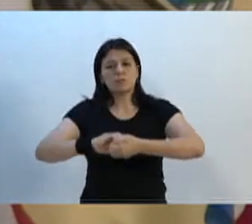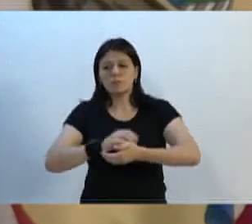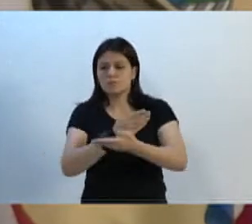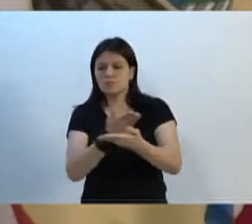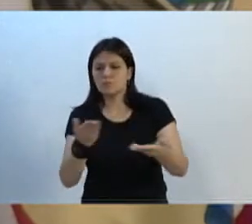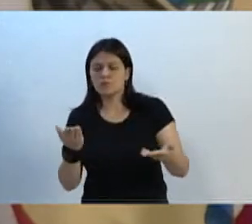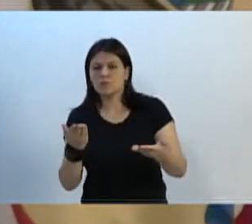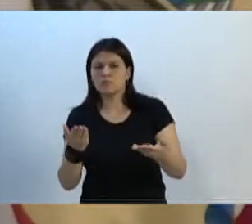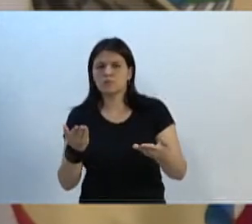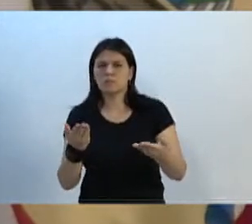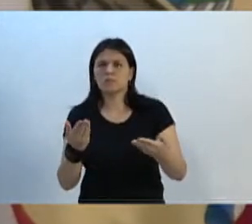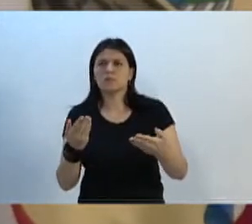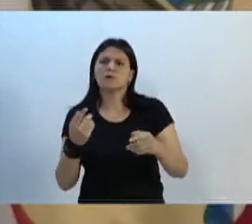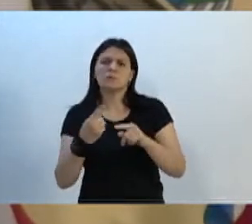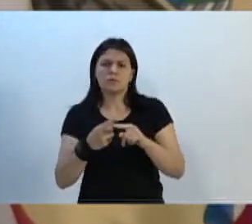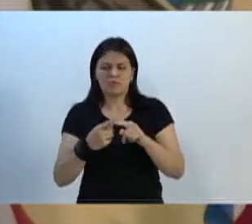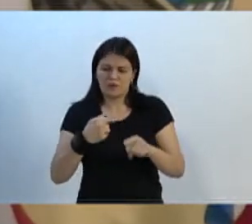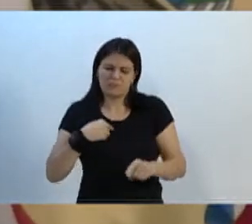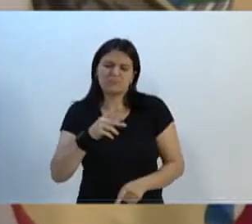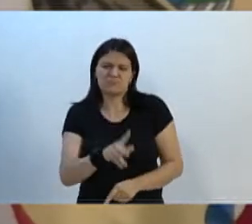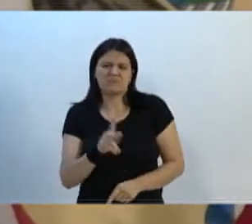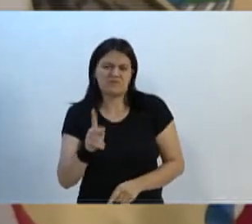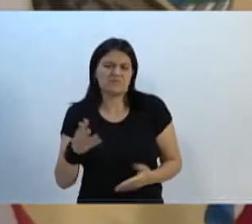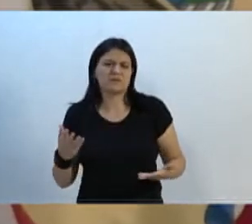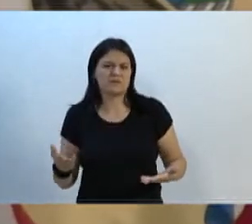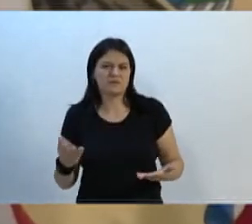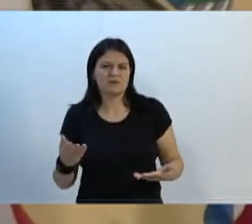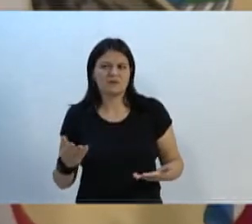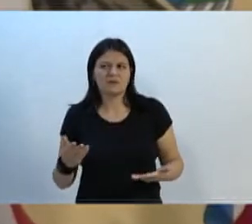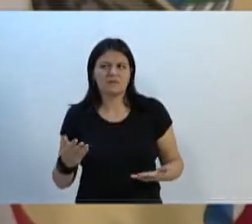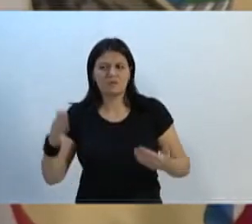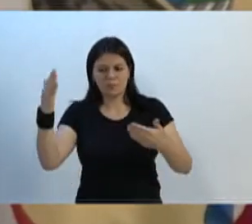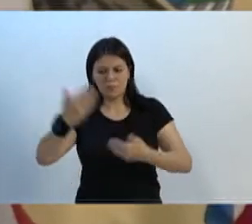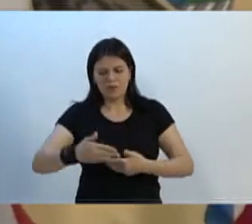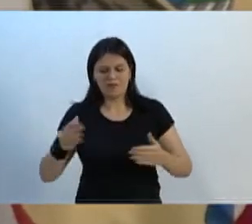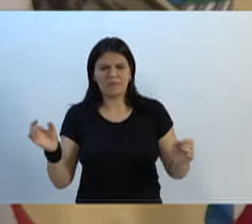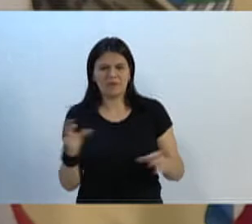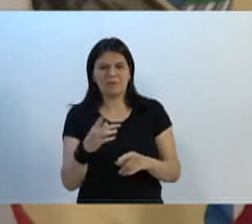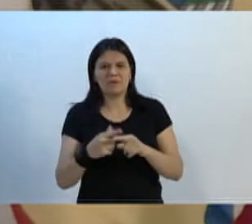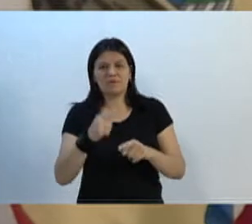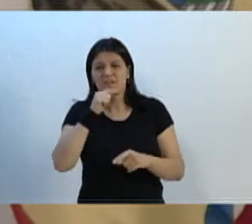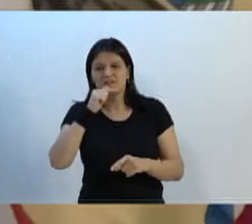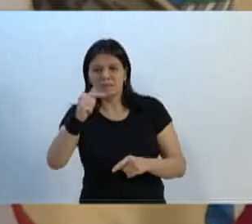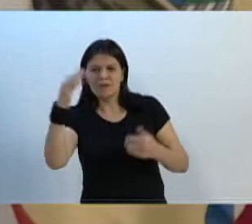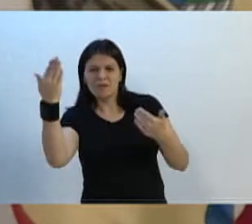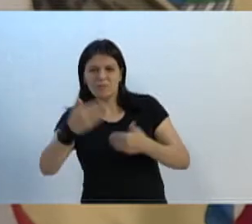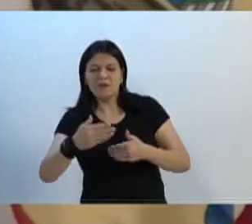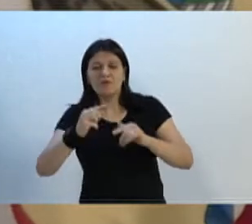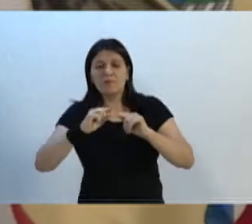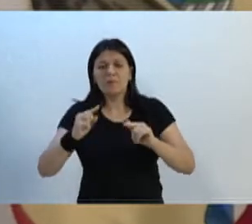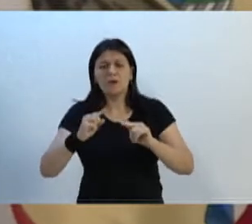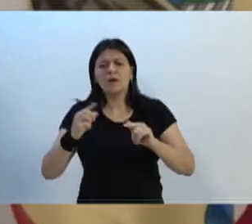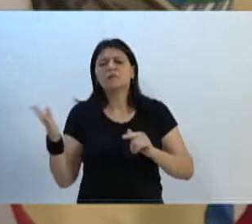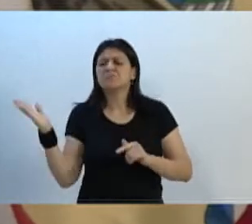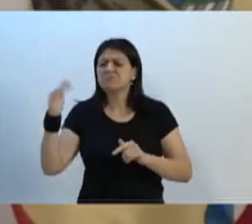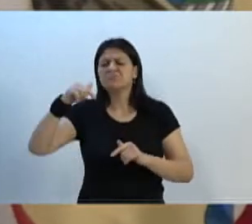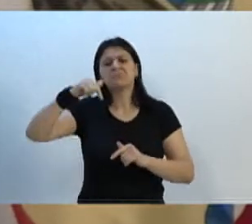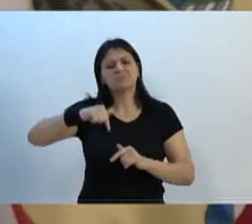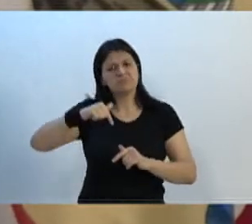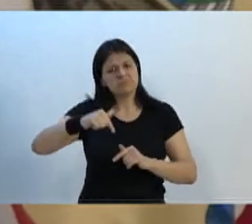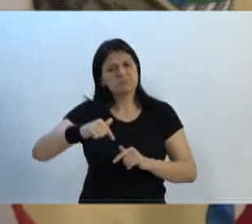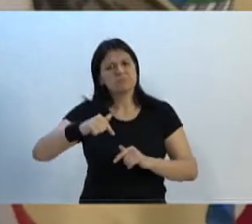eu inclusive por ser professor tem até as minhas provas para terminar porque temos semana de provas mas por isso questão de vir aqui